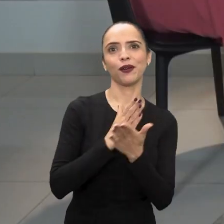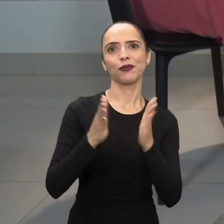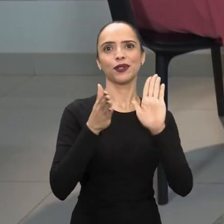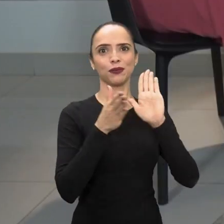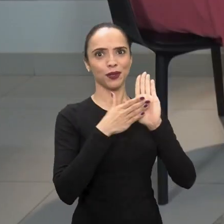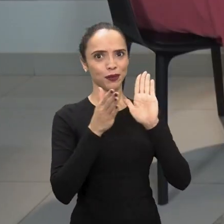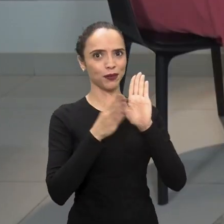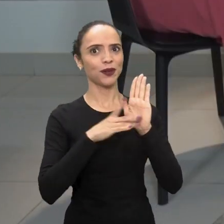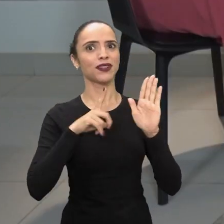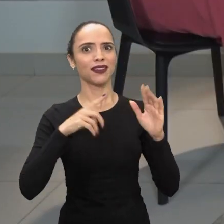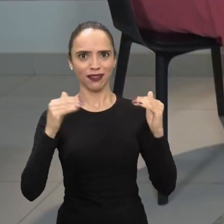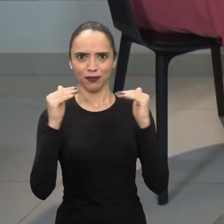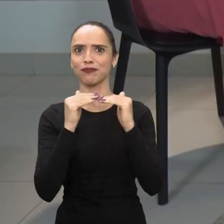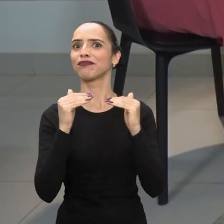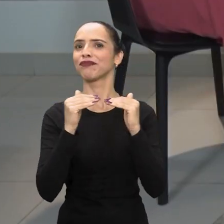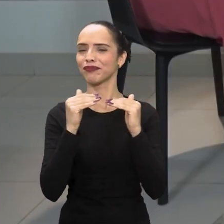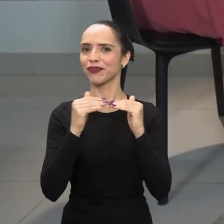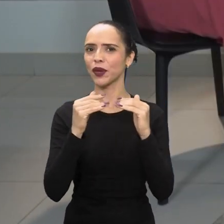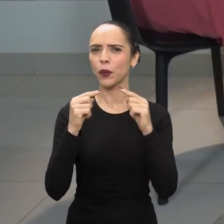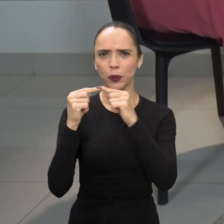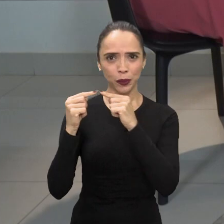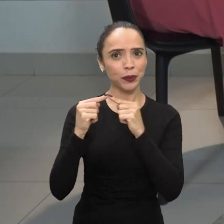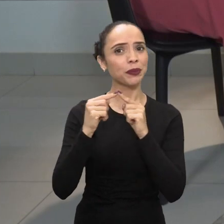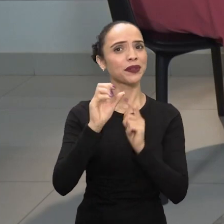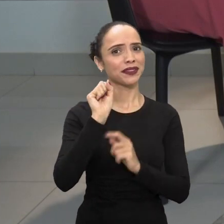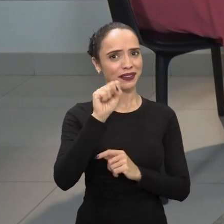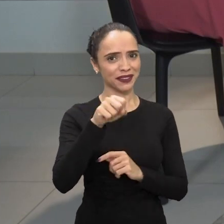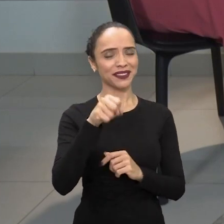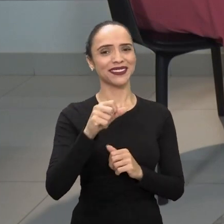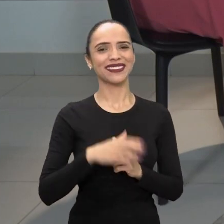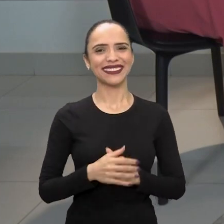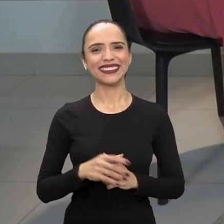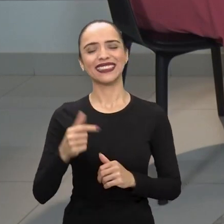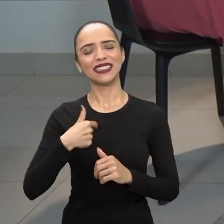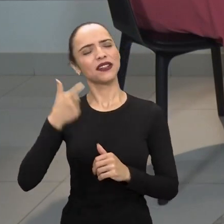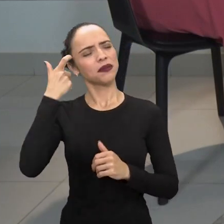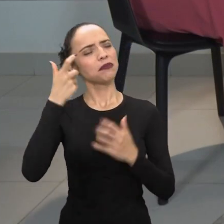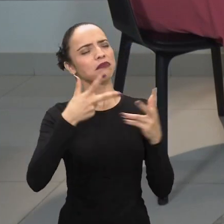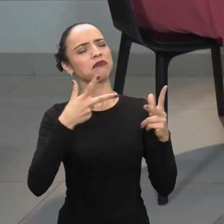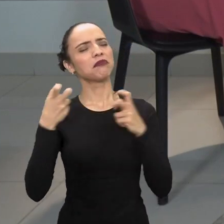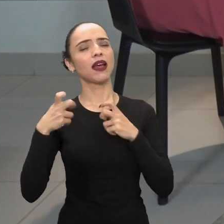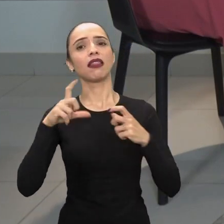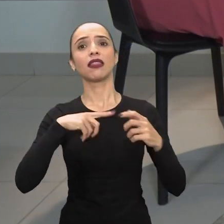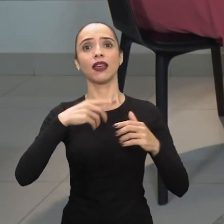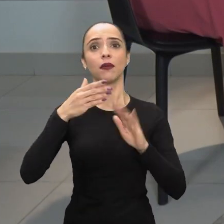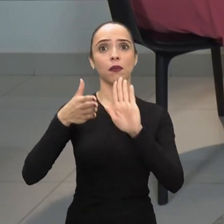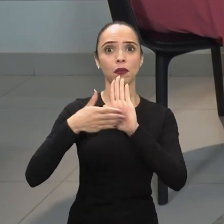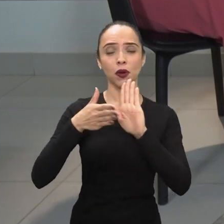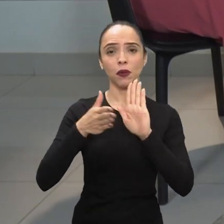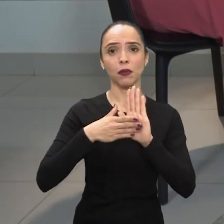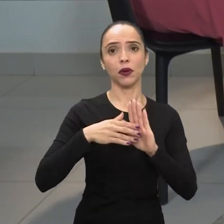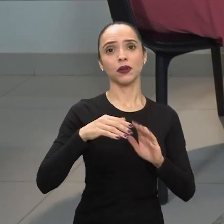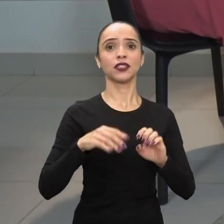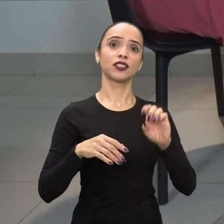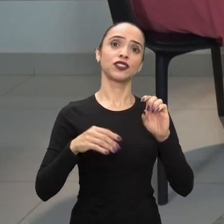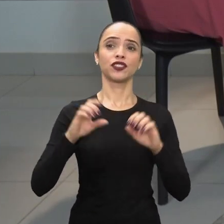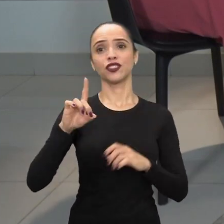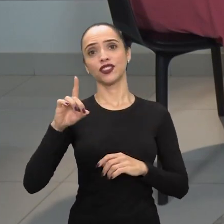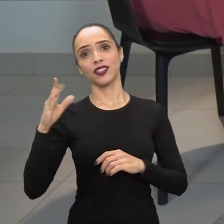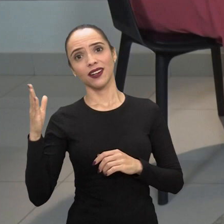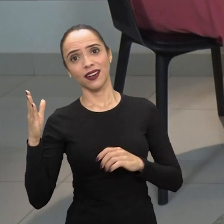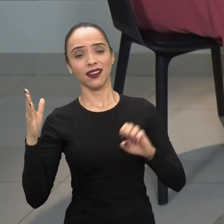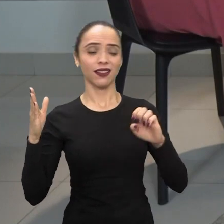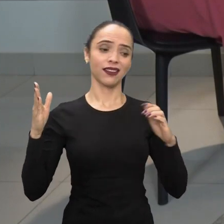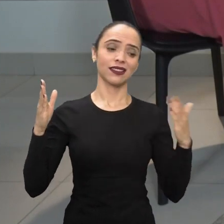mais nos impressiona né nas propostas da direita tão presentes também na proposta da Extrema